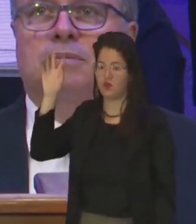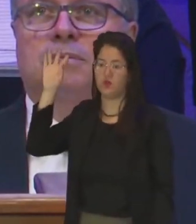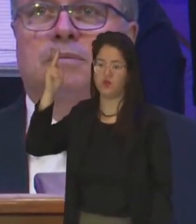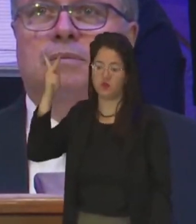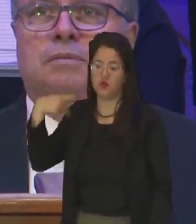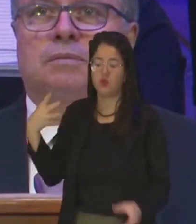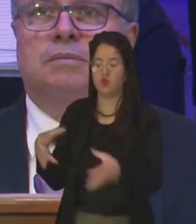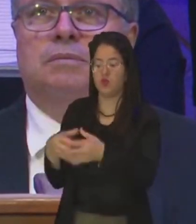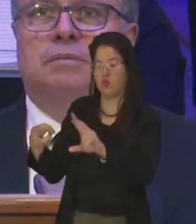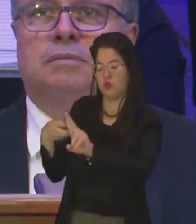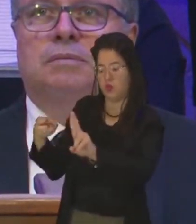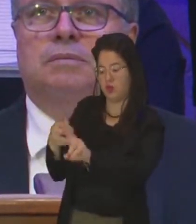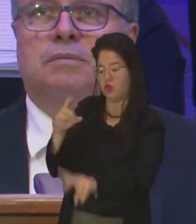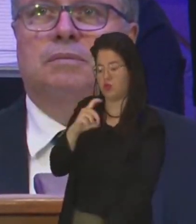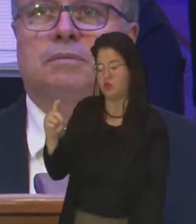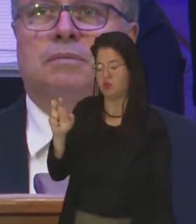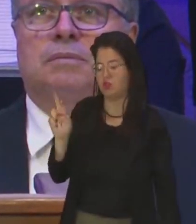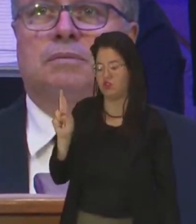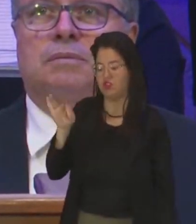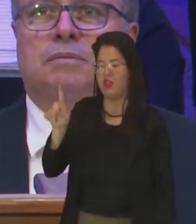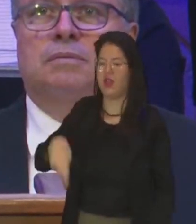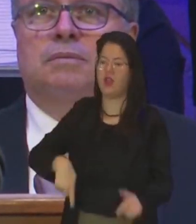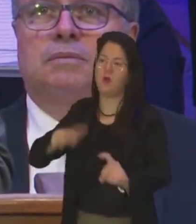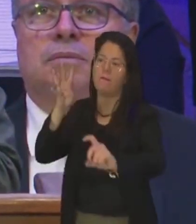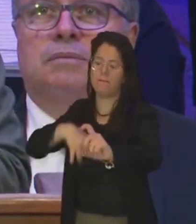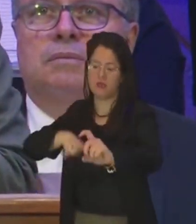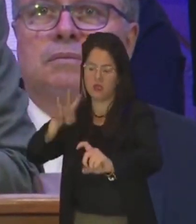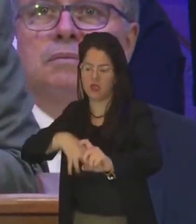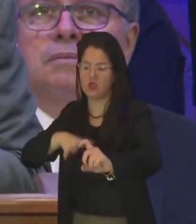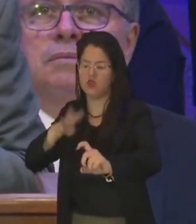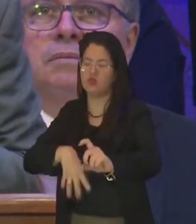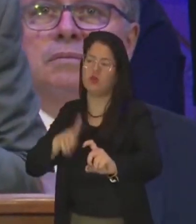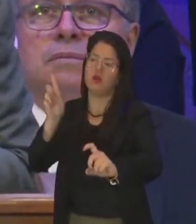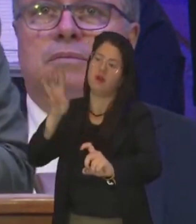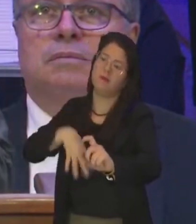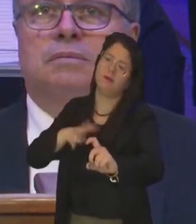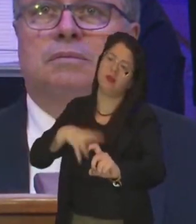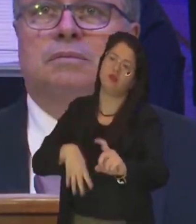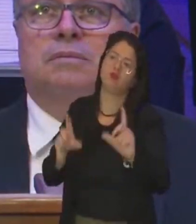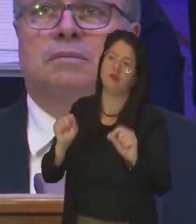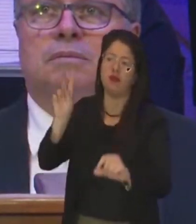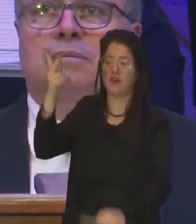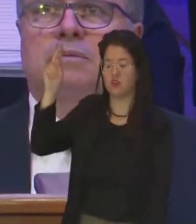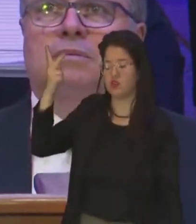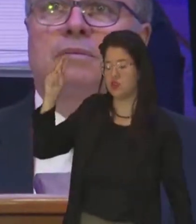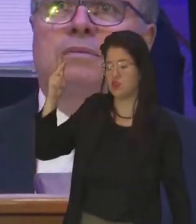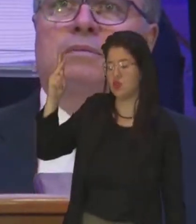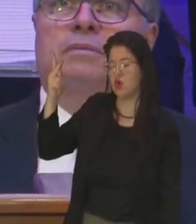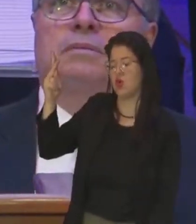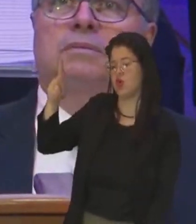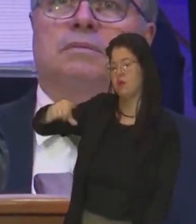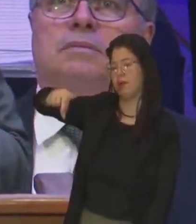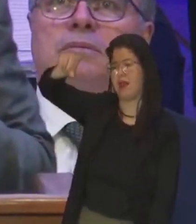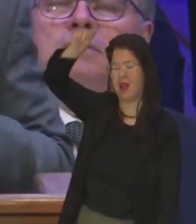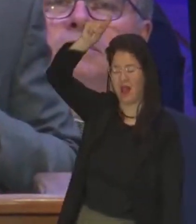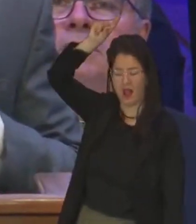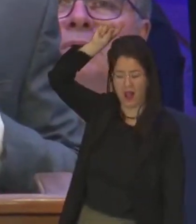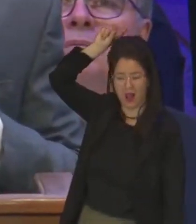do povo xerente, uma história que é um mito. Mitos são histórias de uma era